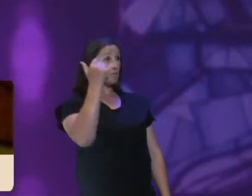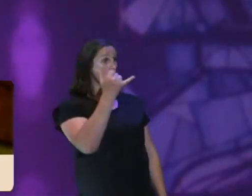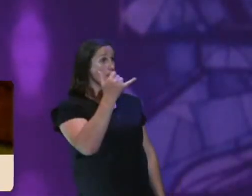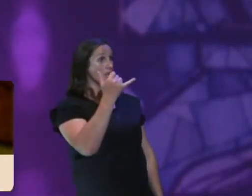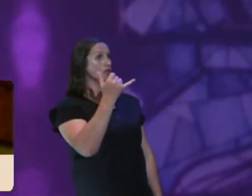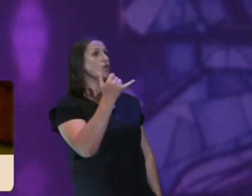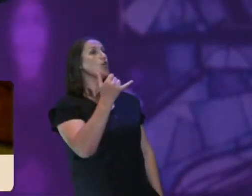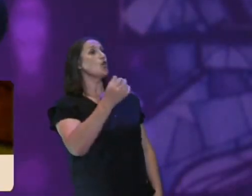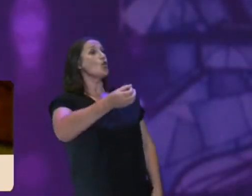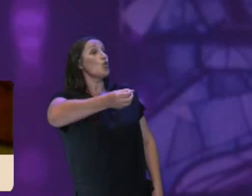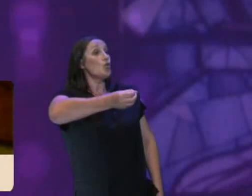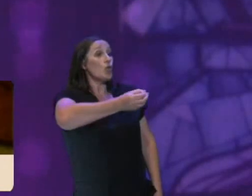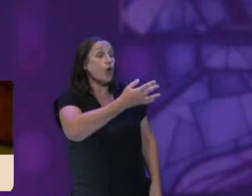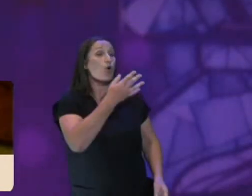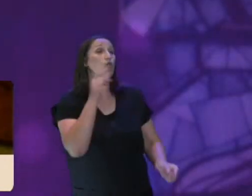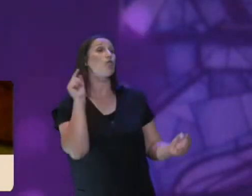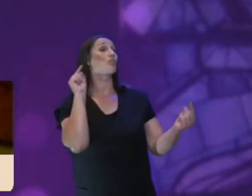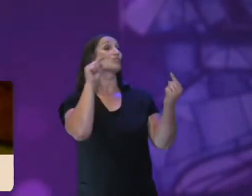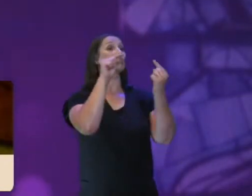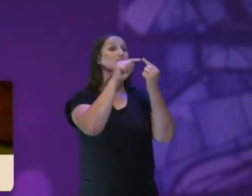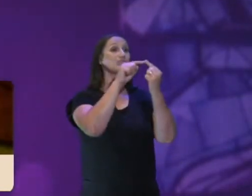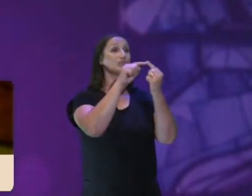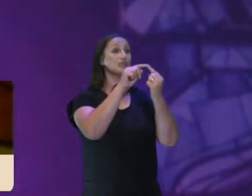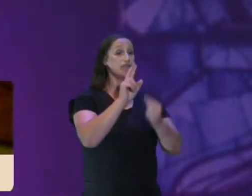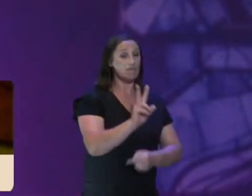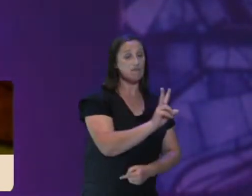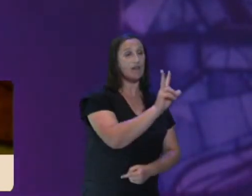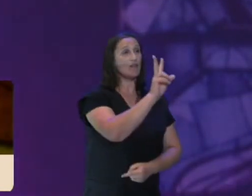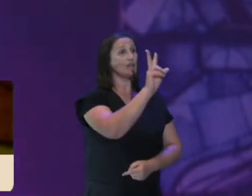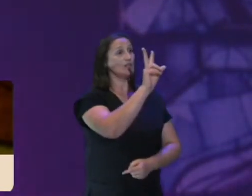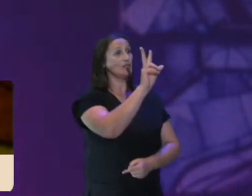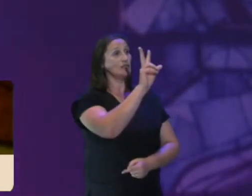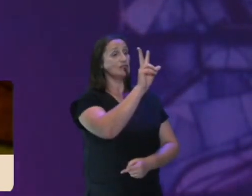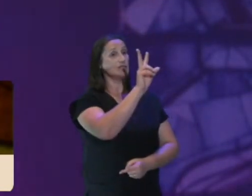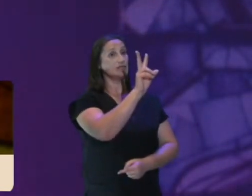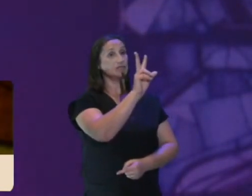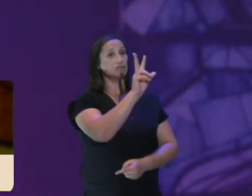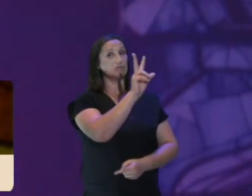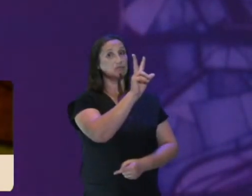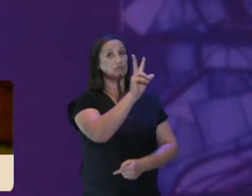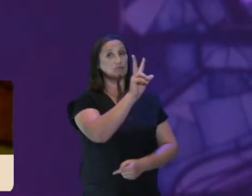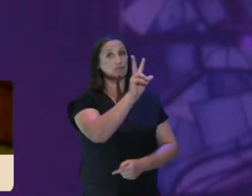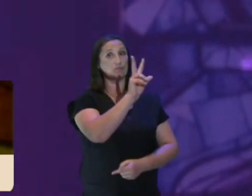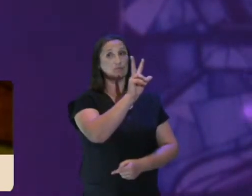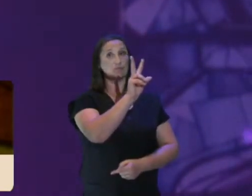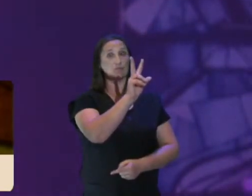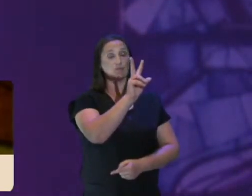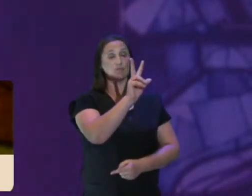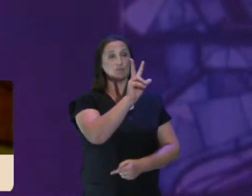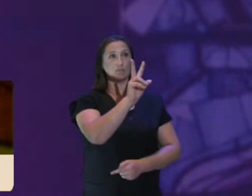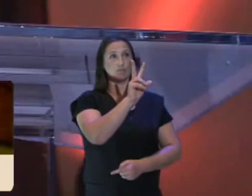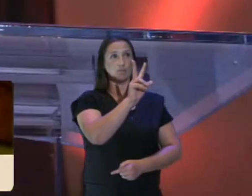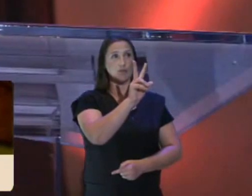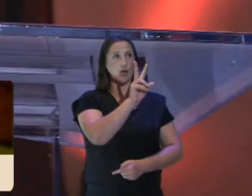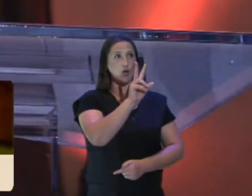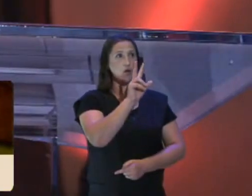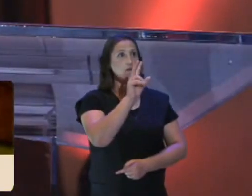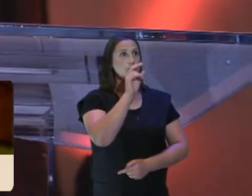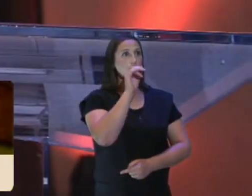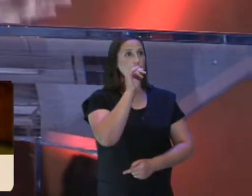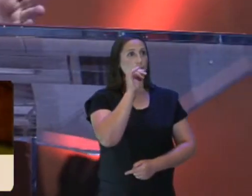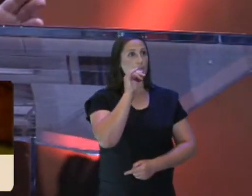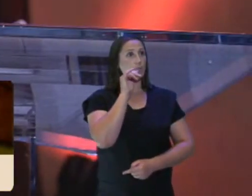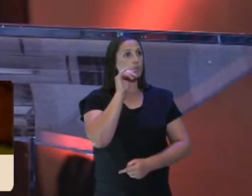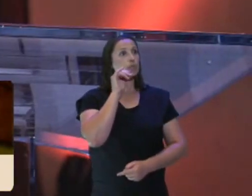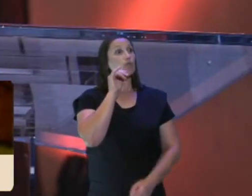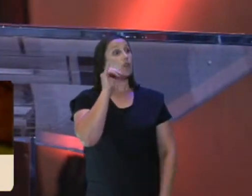te dar um novo sentido de valor. E Ele vai dizer assim, olha, você vai ungir Azael, rei